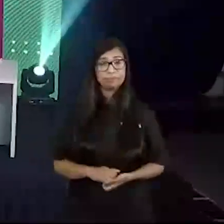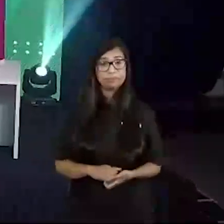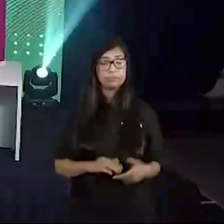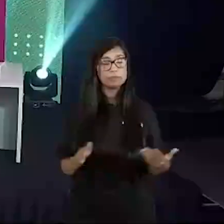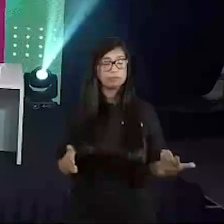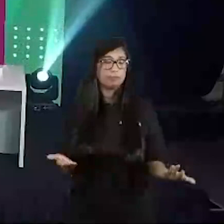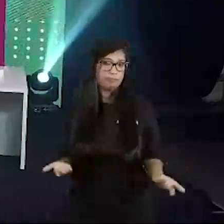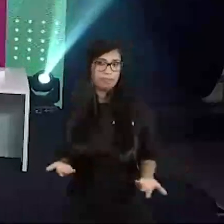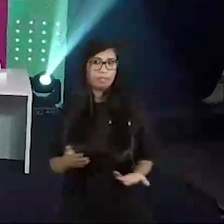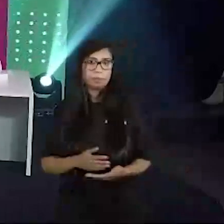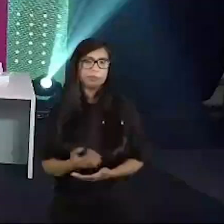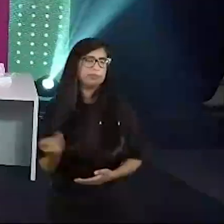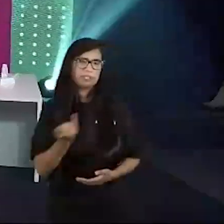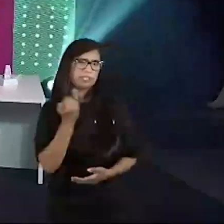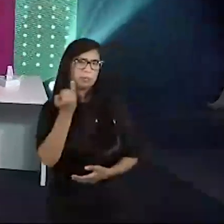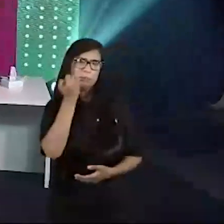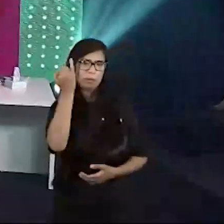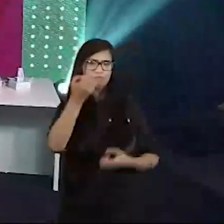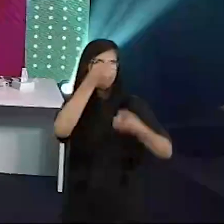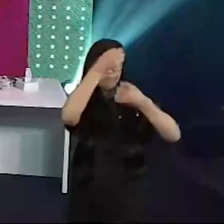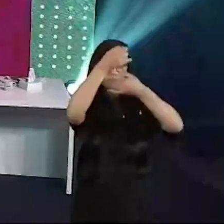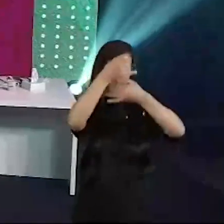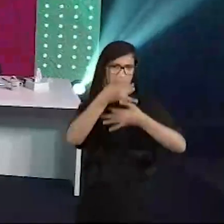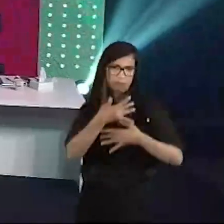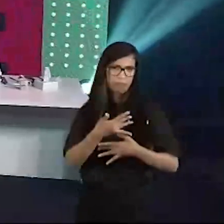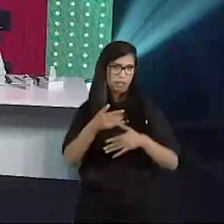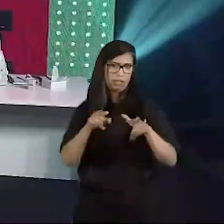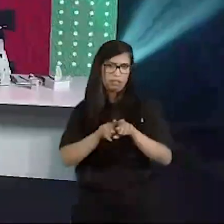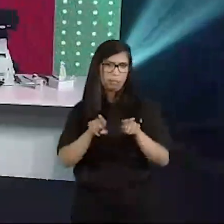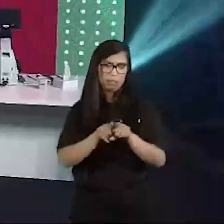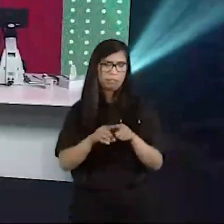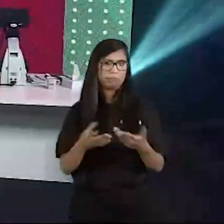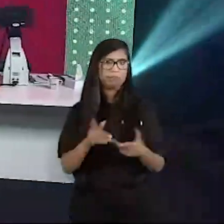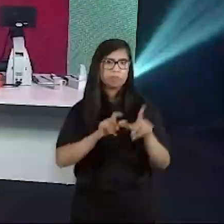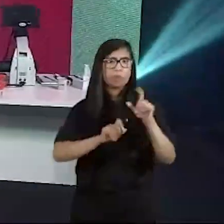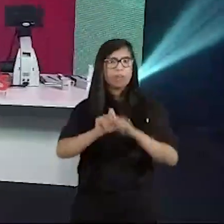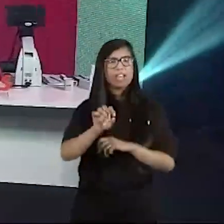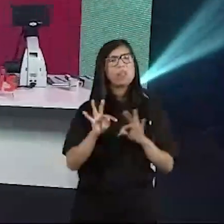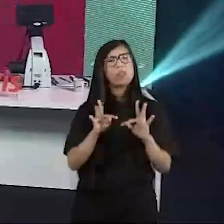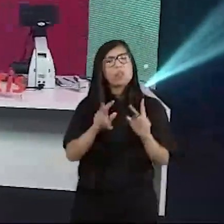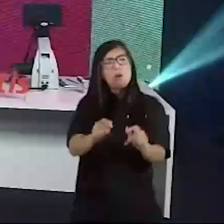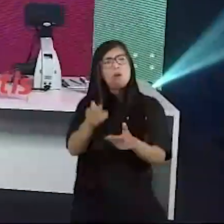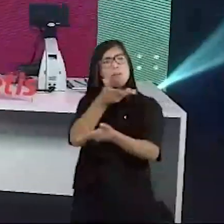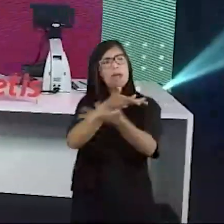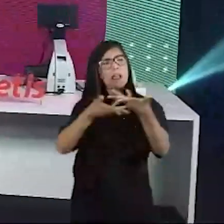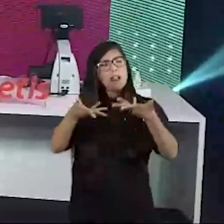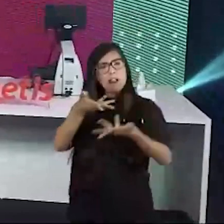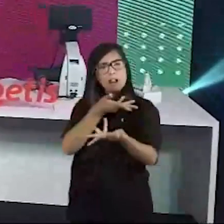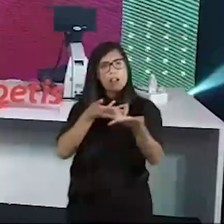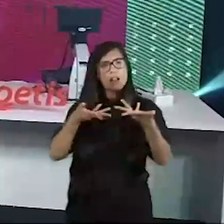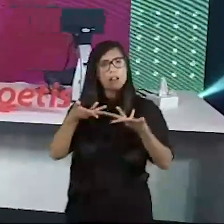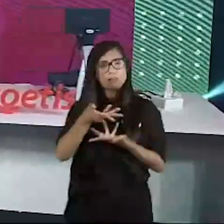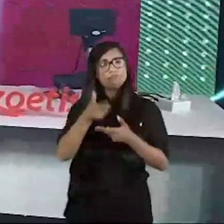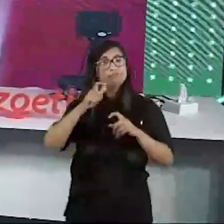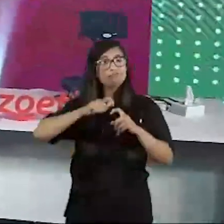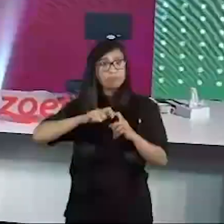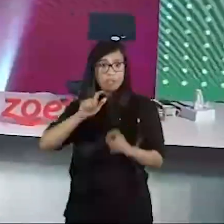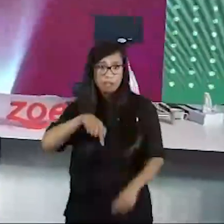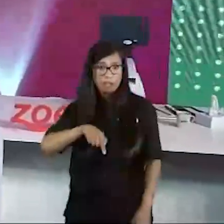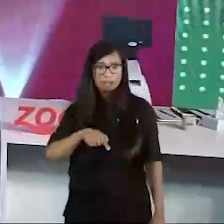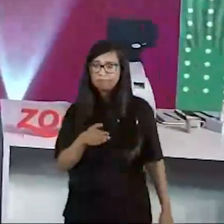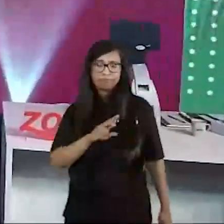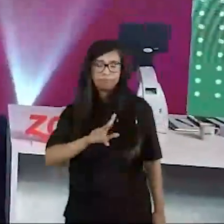Bom, é importante relatar que nós não fazemos todos os exames em todos os casos. E aí,